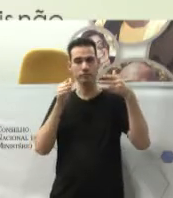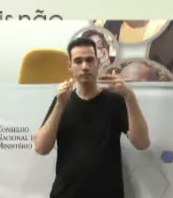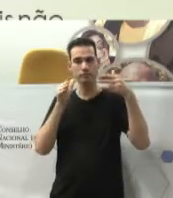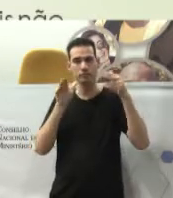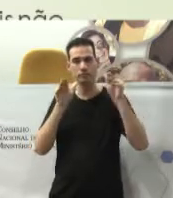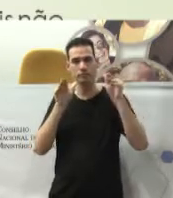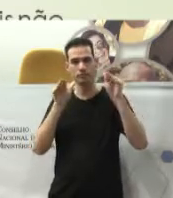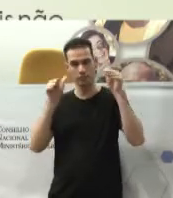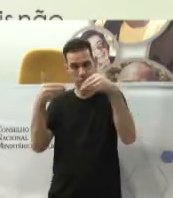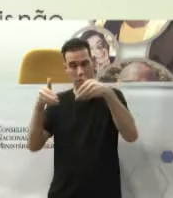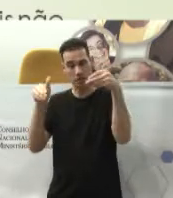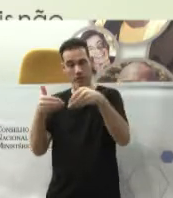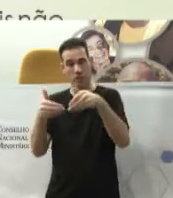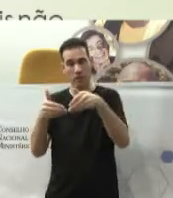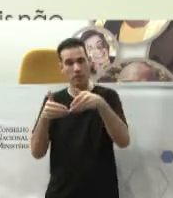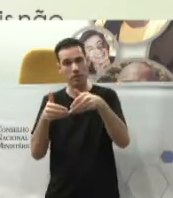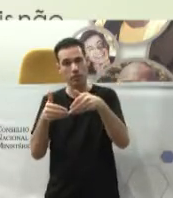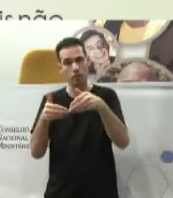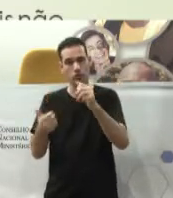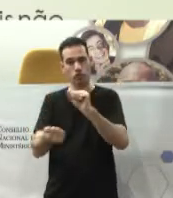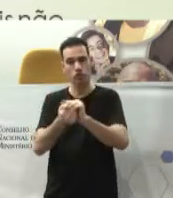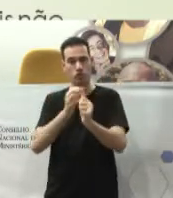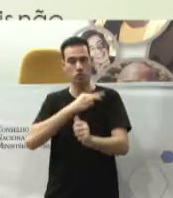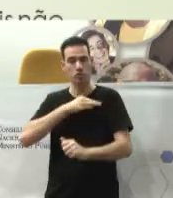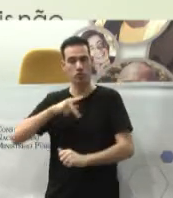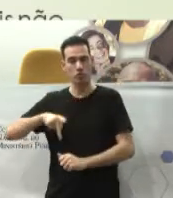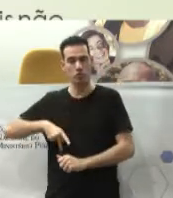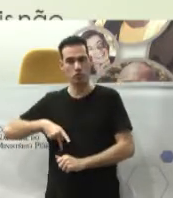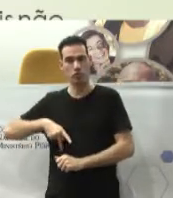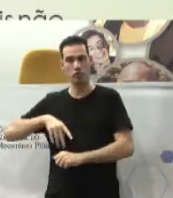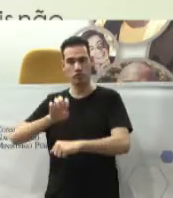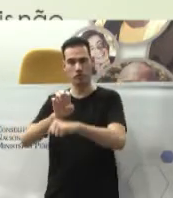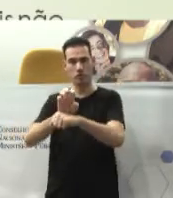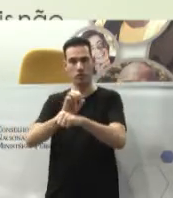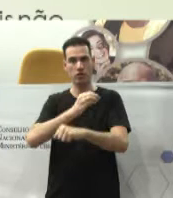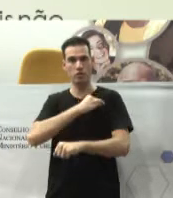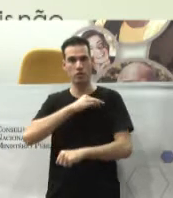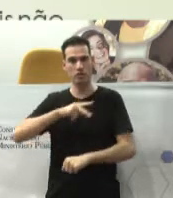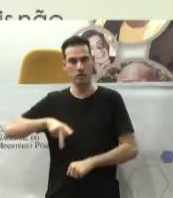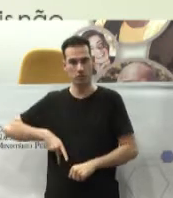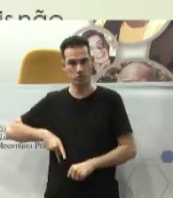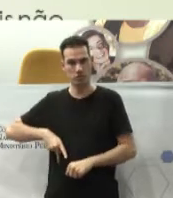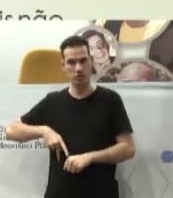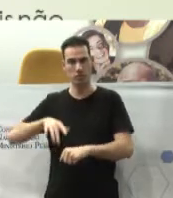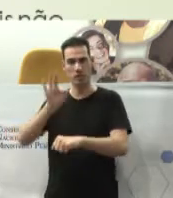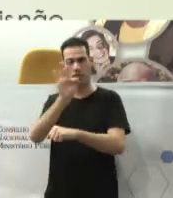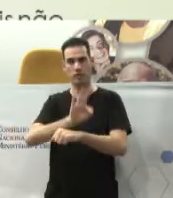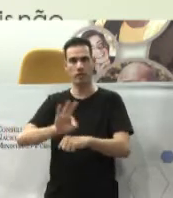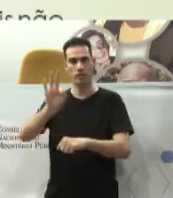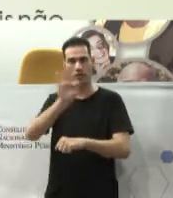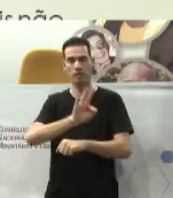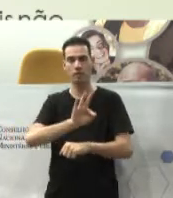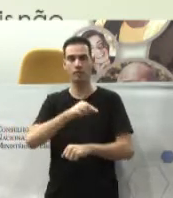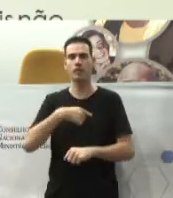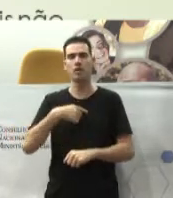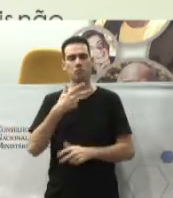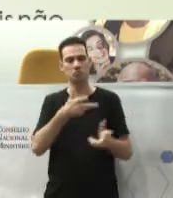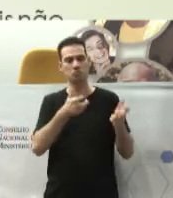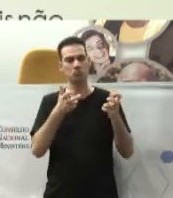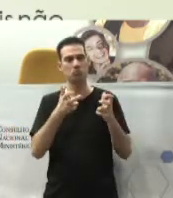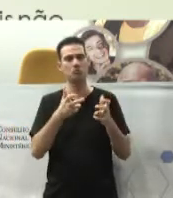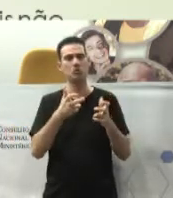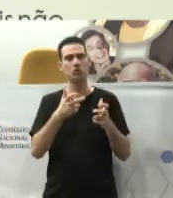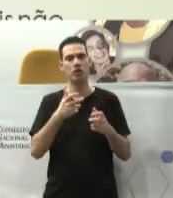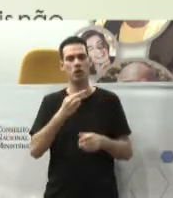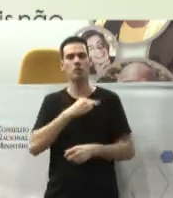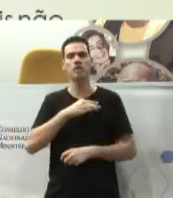podemos atuar conjuntamente, entre Ministério Público Estadual e Ministério Público Federal. Então, a primeira observação que eu faria é que o